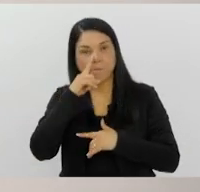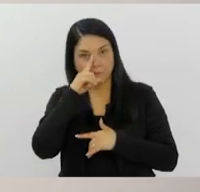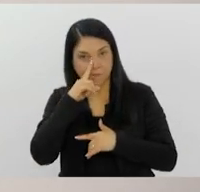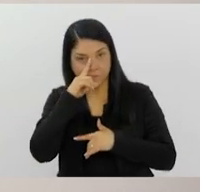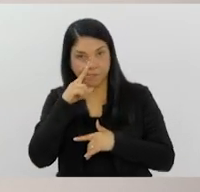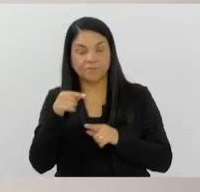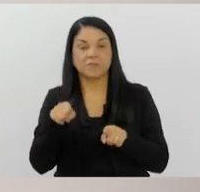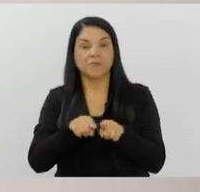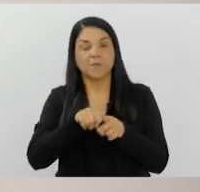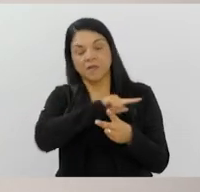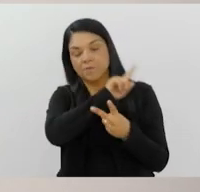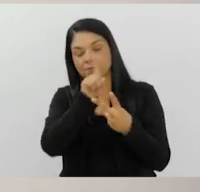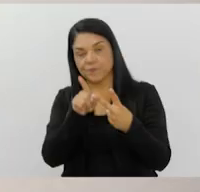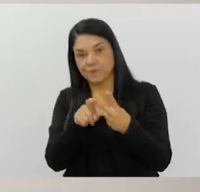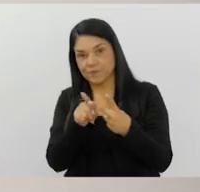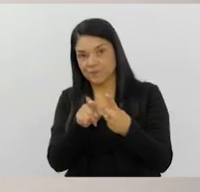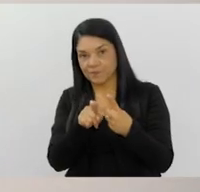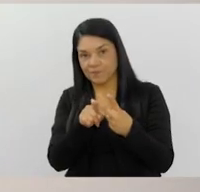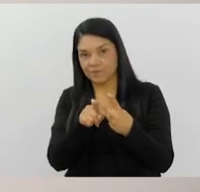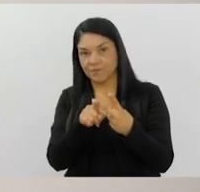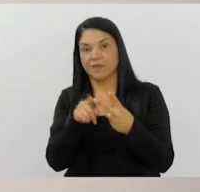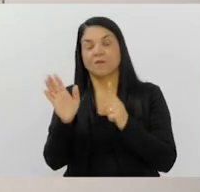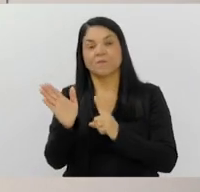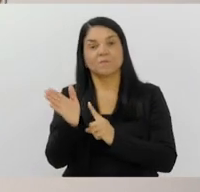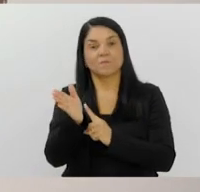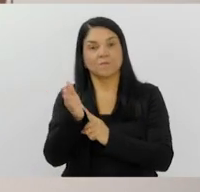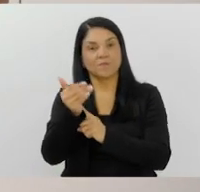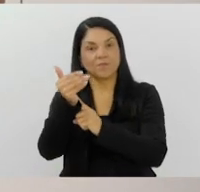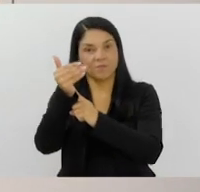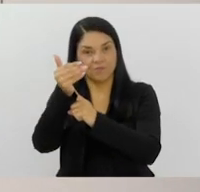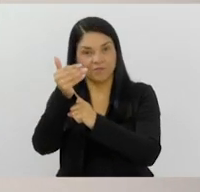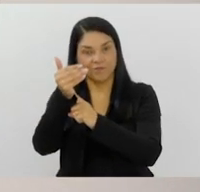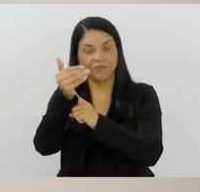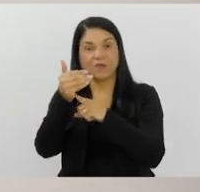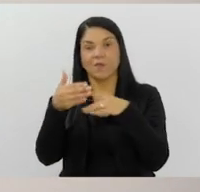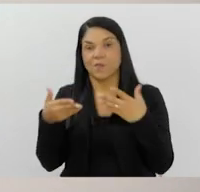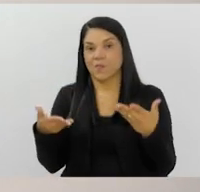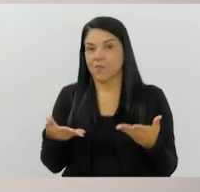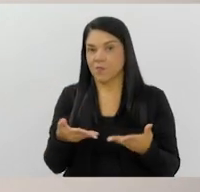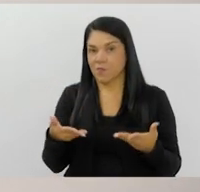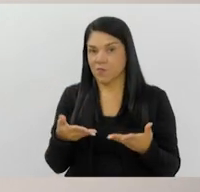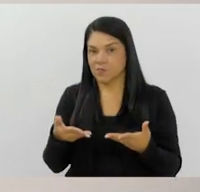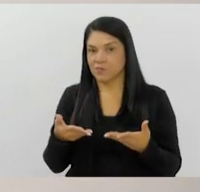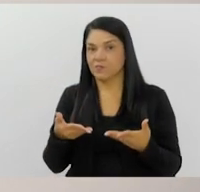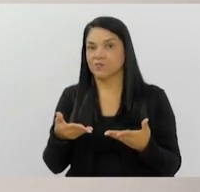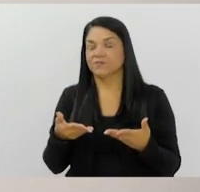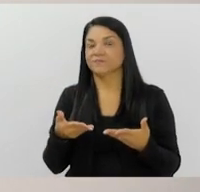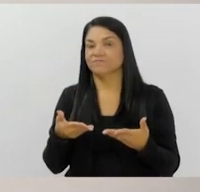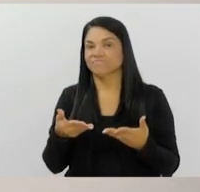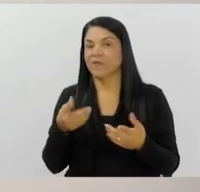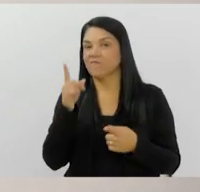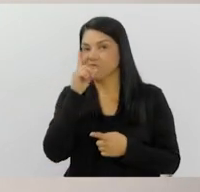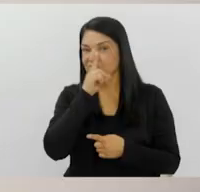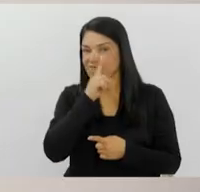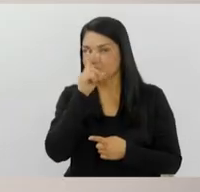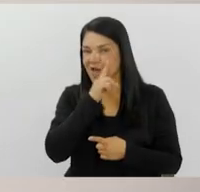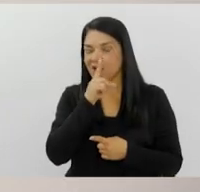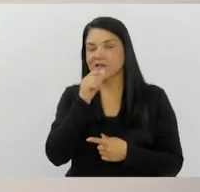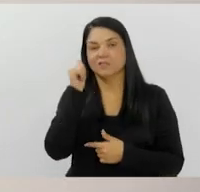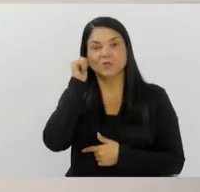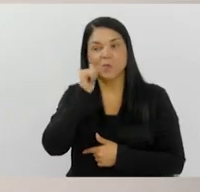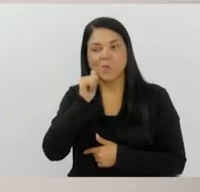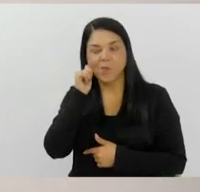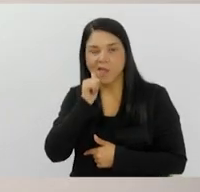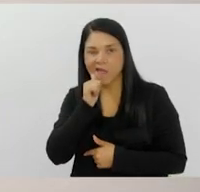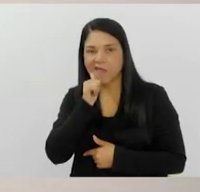é importante é que é uma tecnologia que atualmente ela tem altas taxas de erro com mulheres